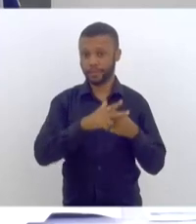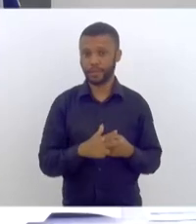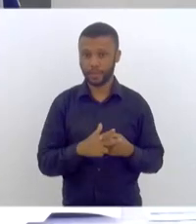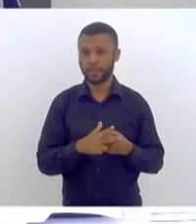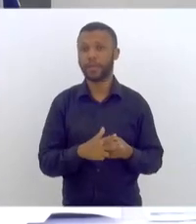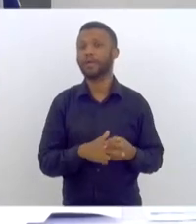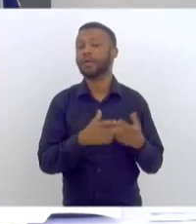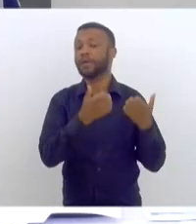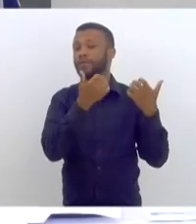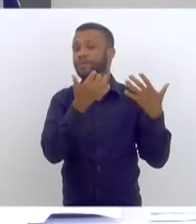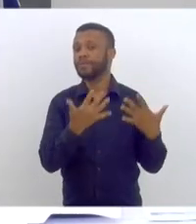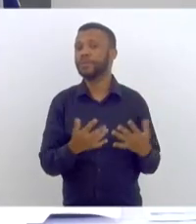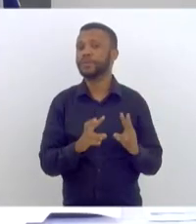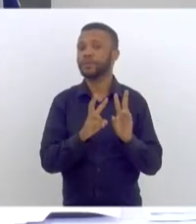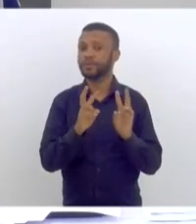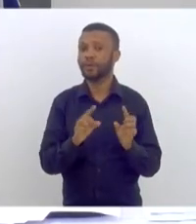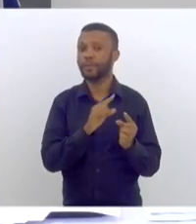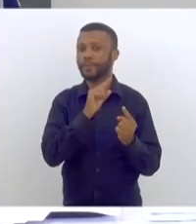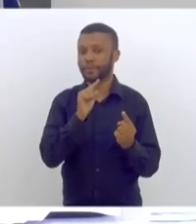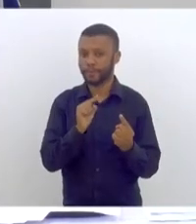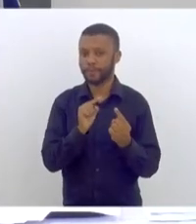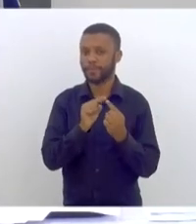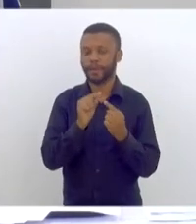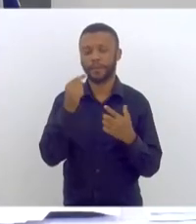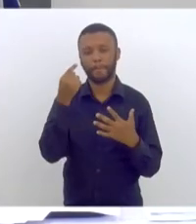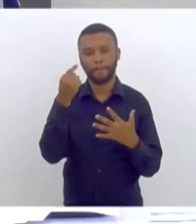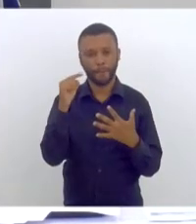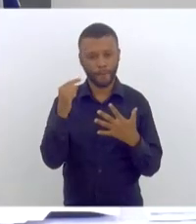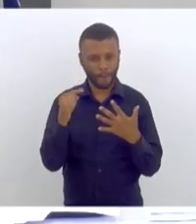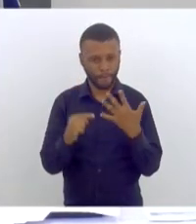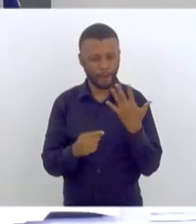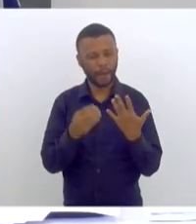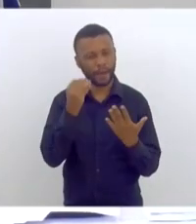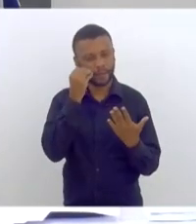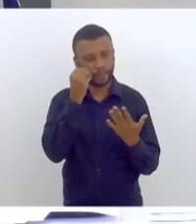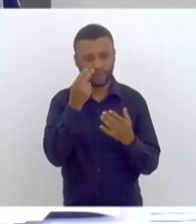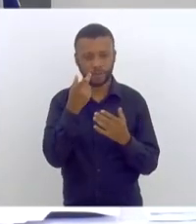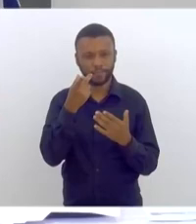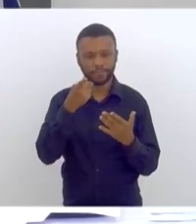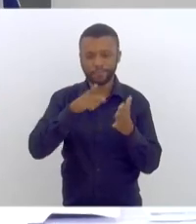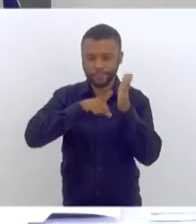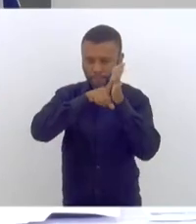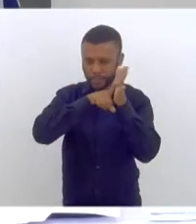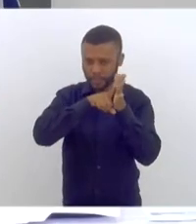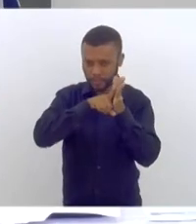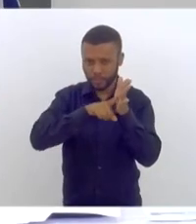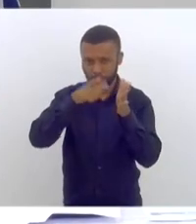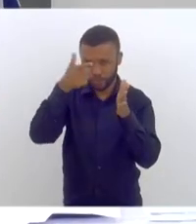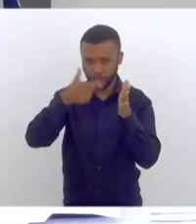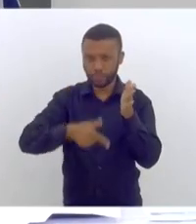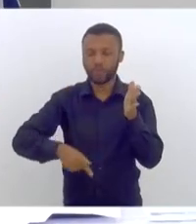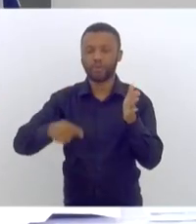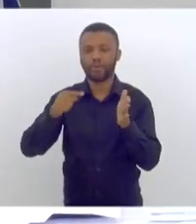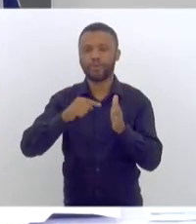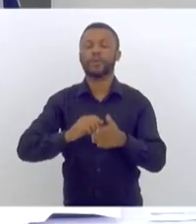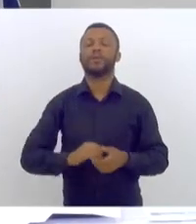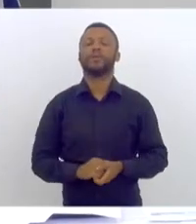fala das metas deixa eu aqui vasculhar novamente